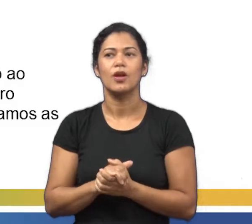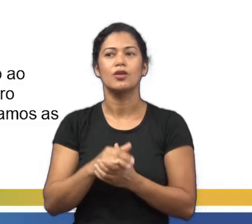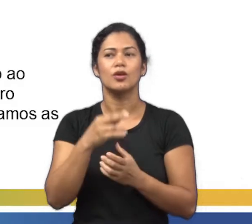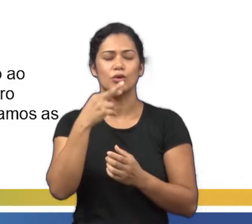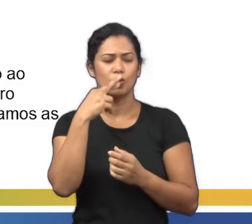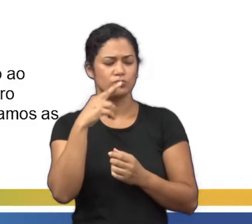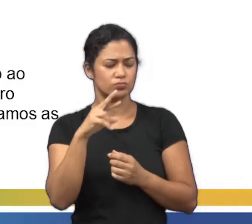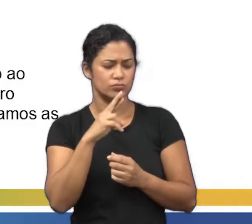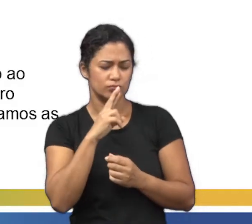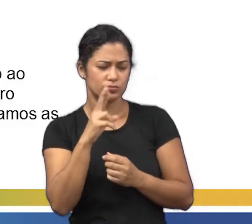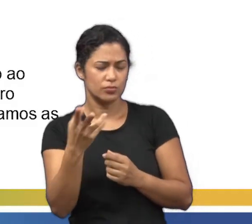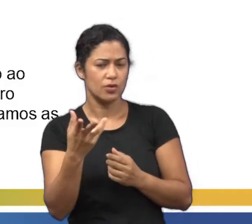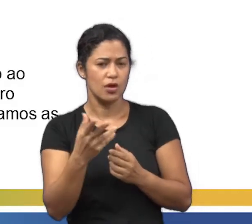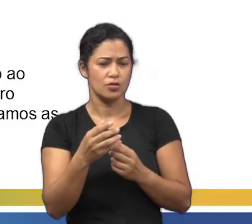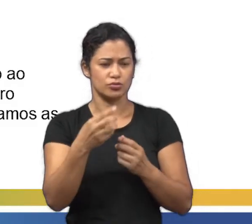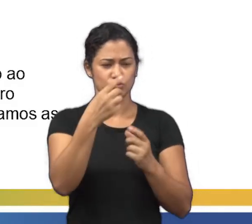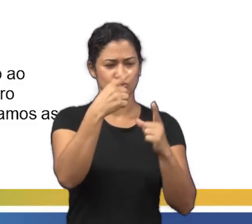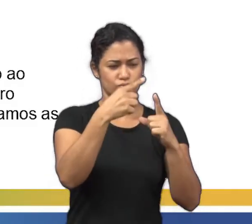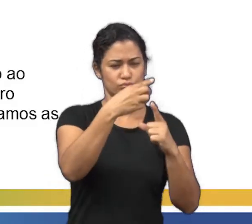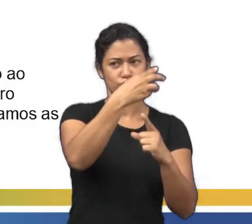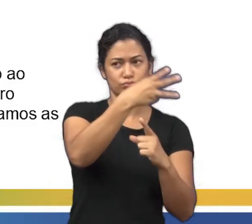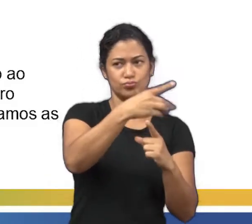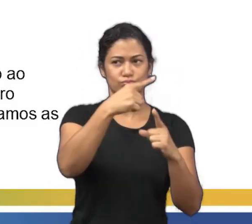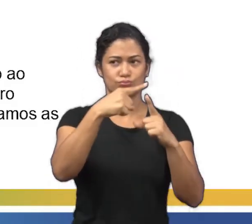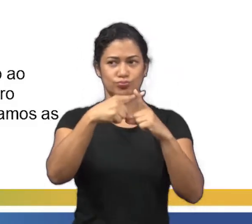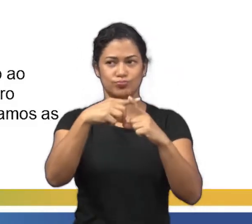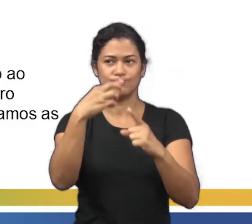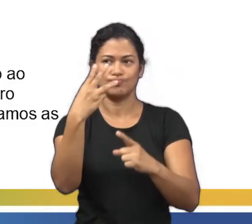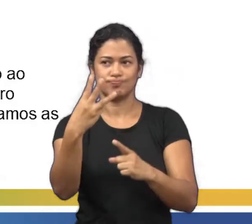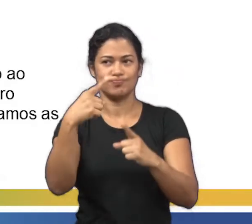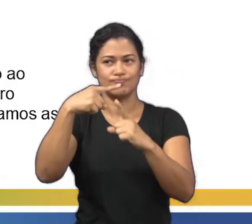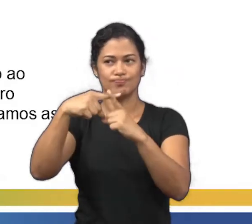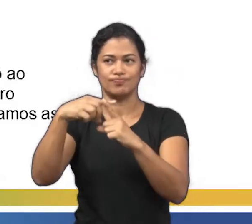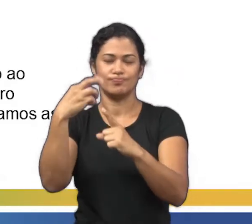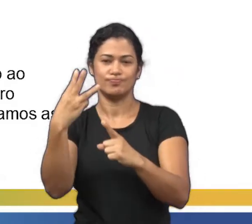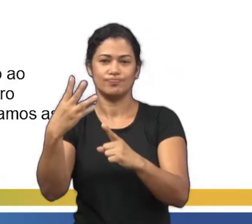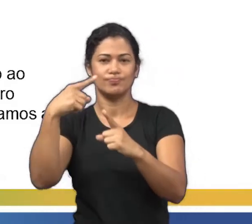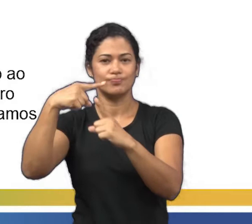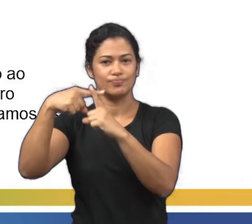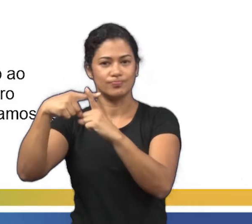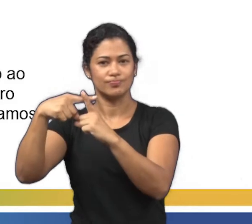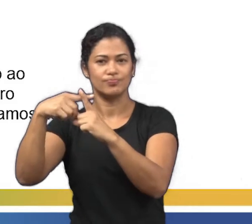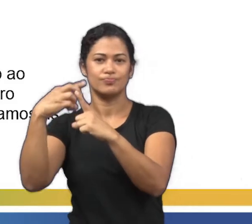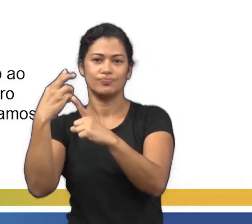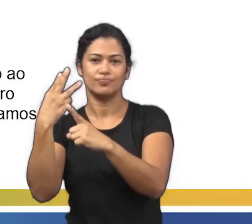3, 27. E 27 vezes 3, 81. Tá bom?